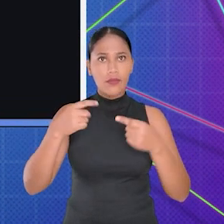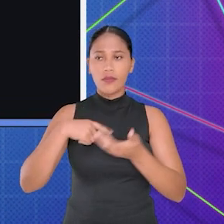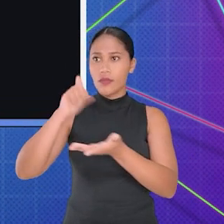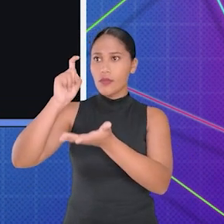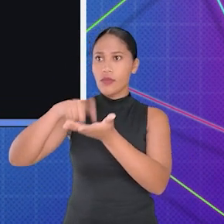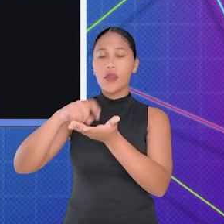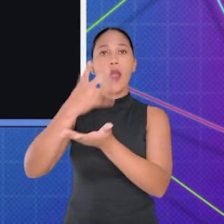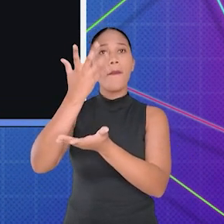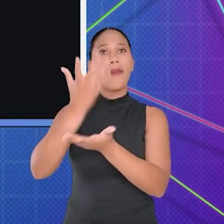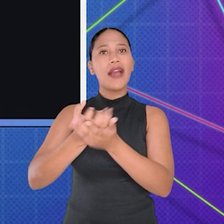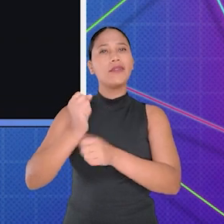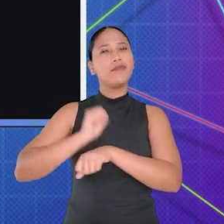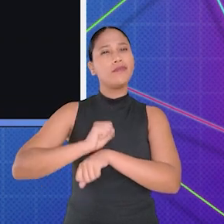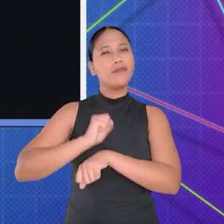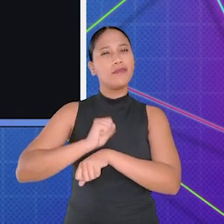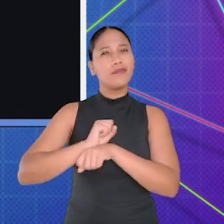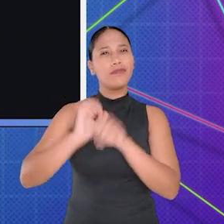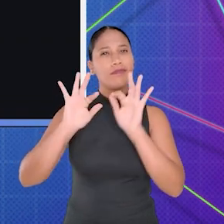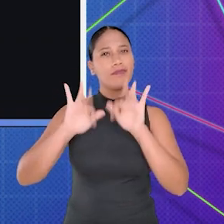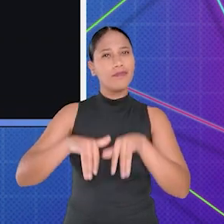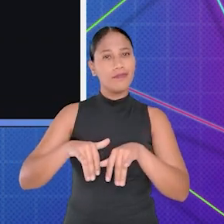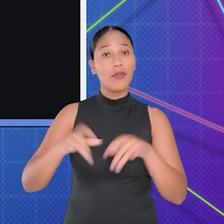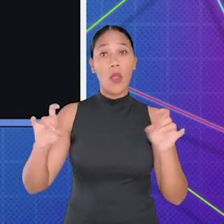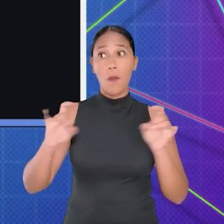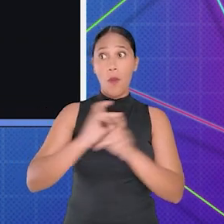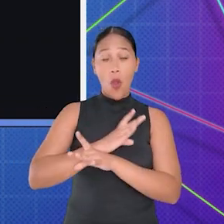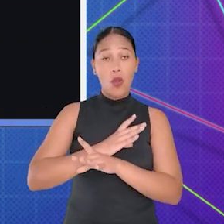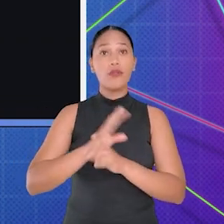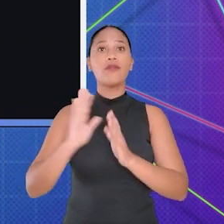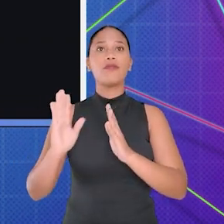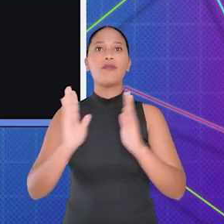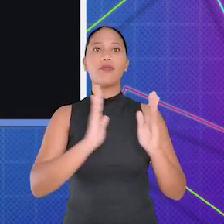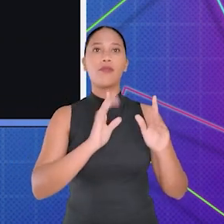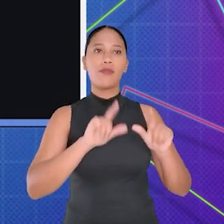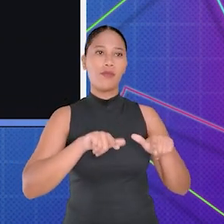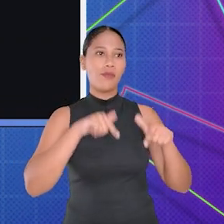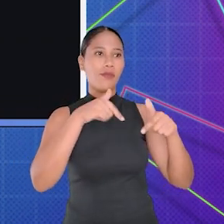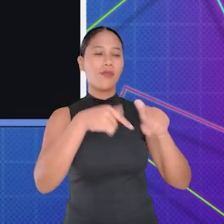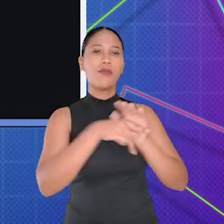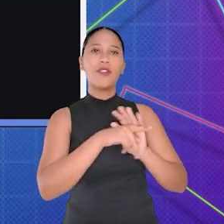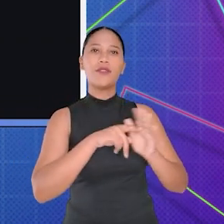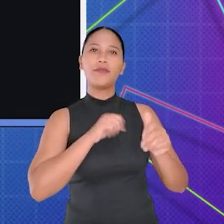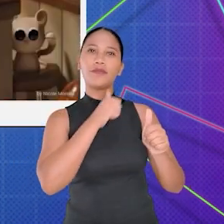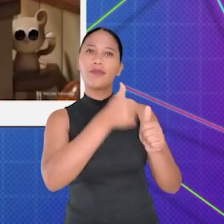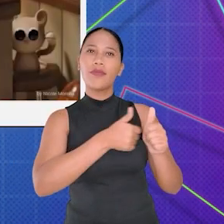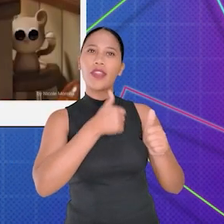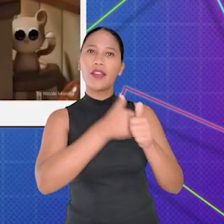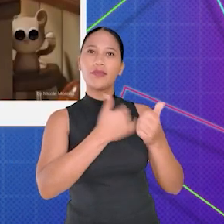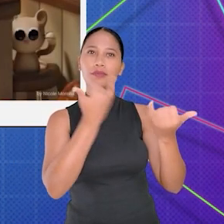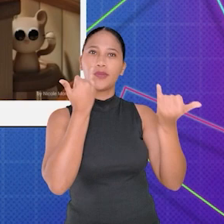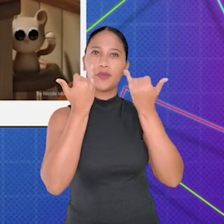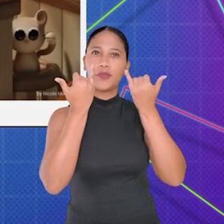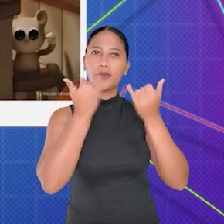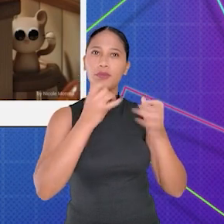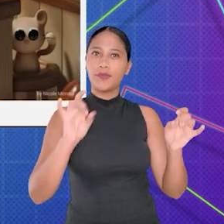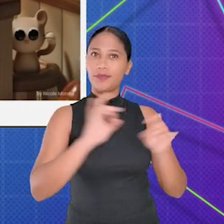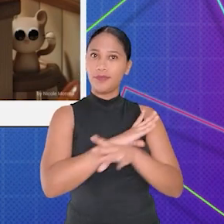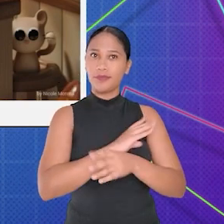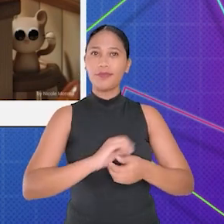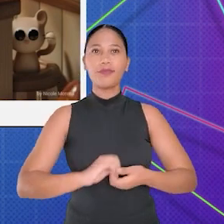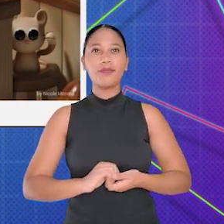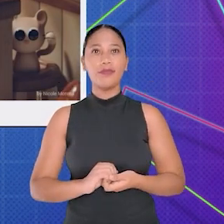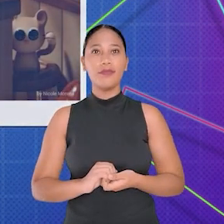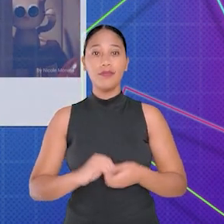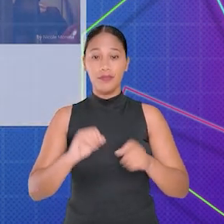basta clicar em baixar e aguardar o fim do download. Feito isso, execute o instalador e siga as instruções na tela para concluir a